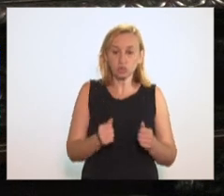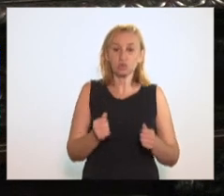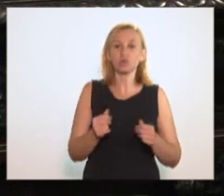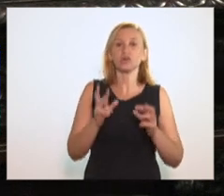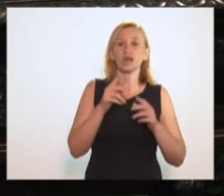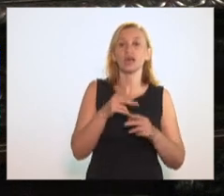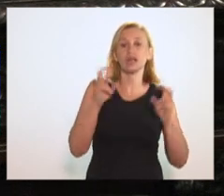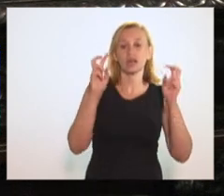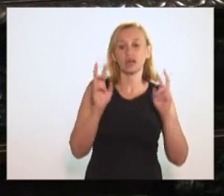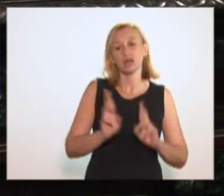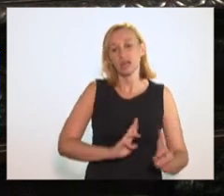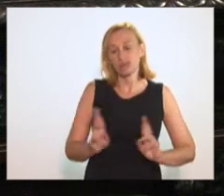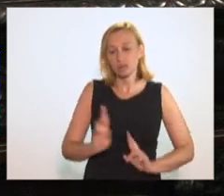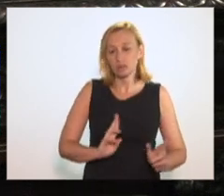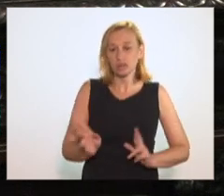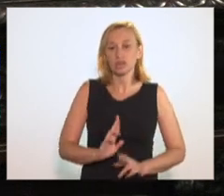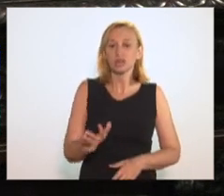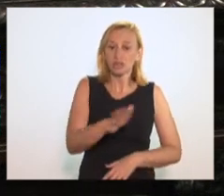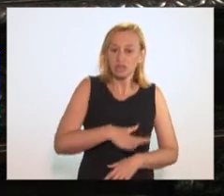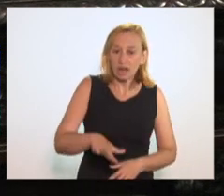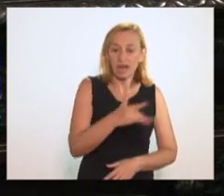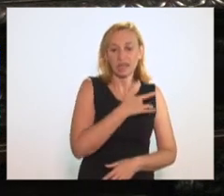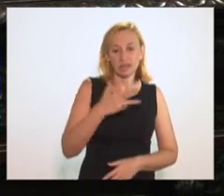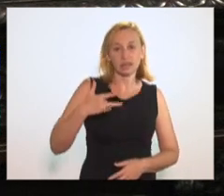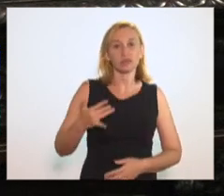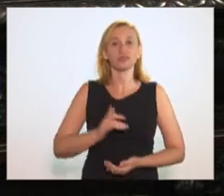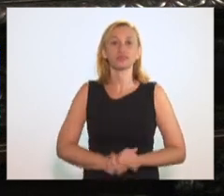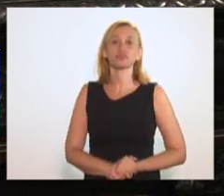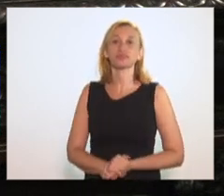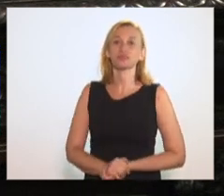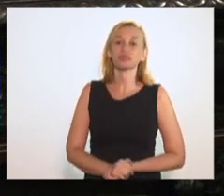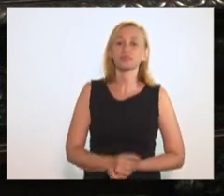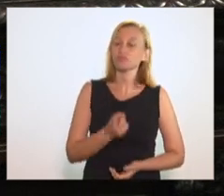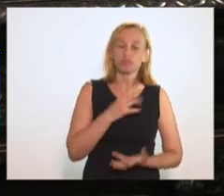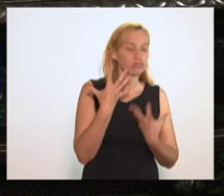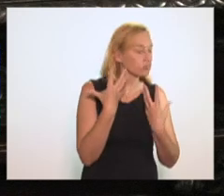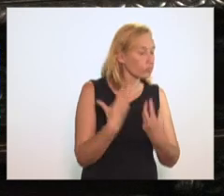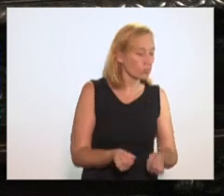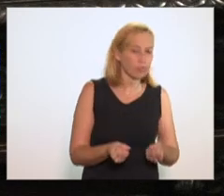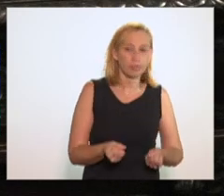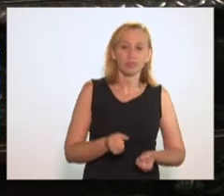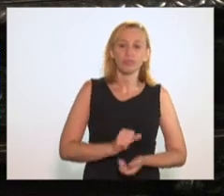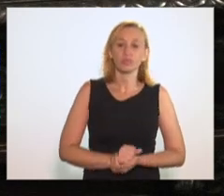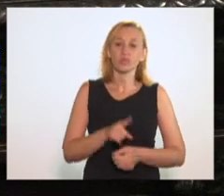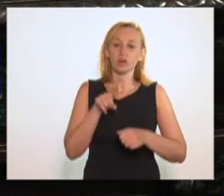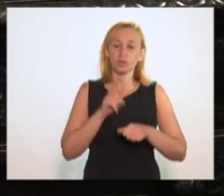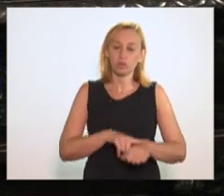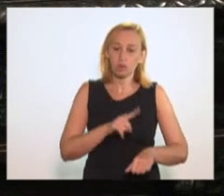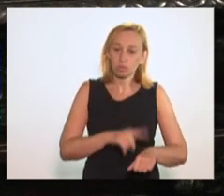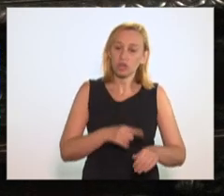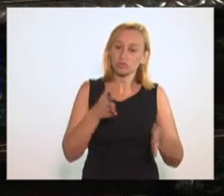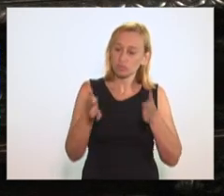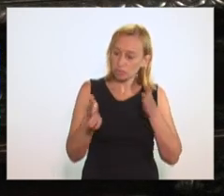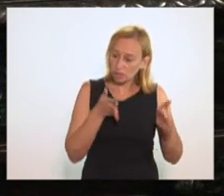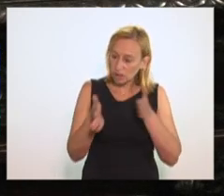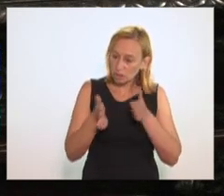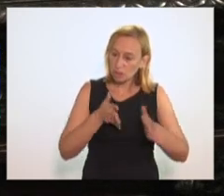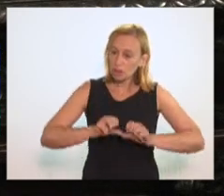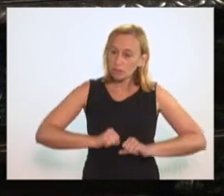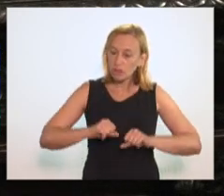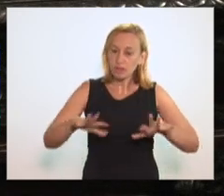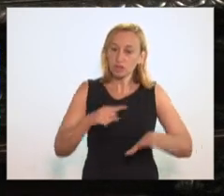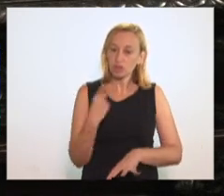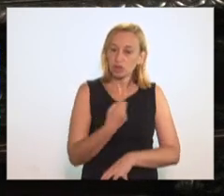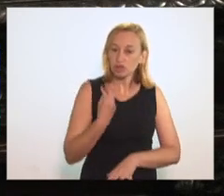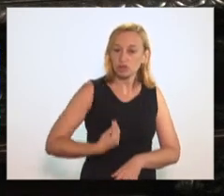respeito à questão da área da saúde. É inadmissível que, no momento de pandemia que nós estamos vivendo,